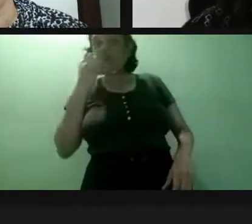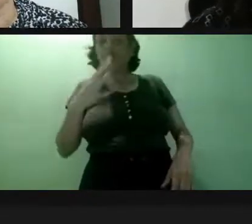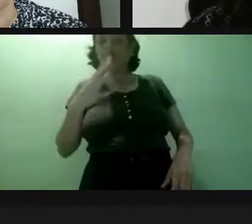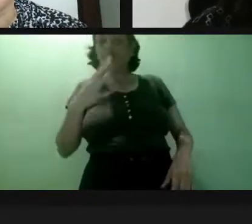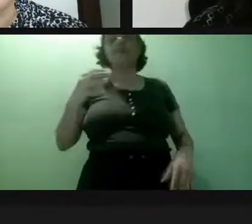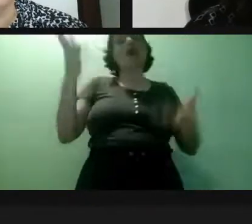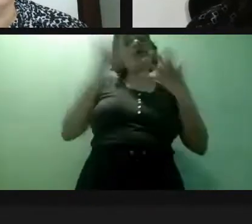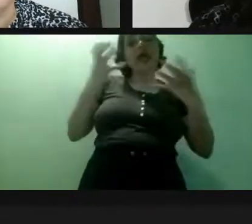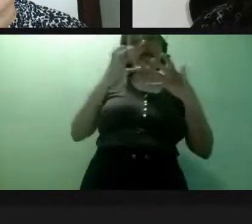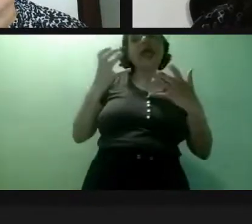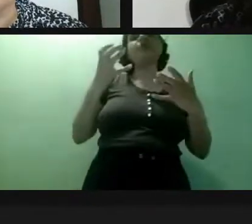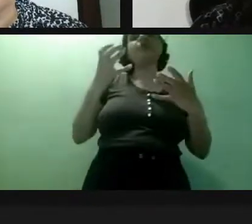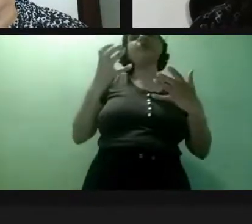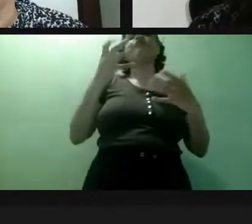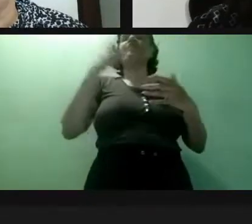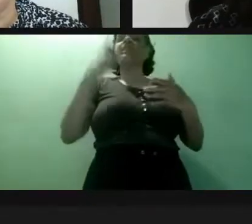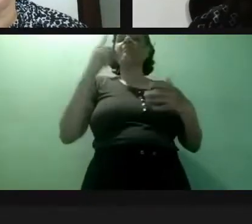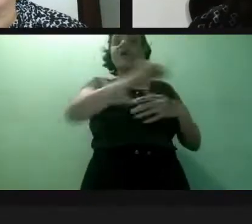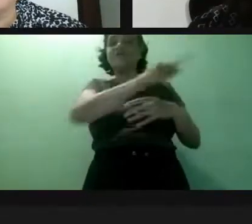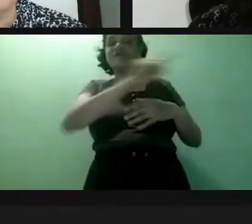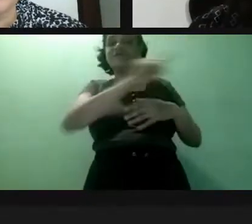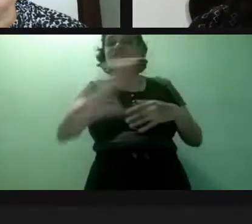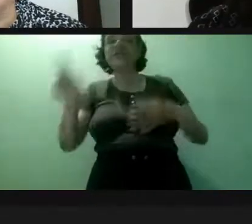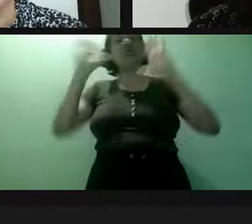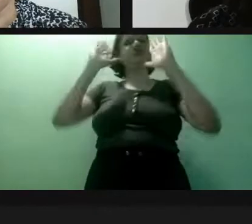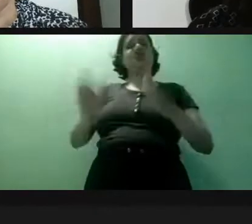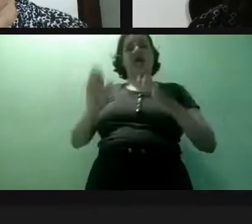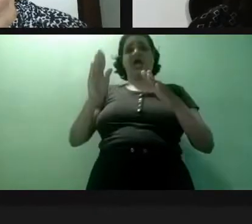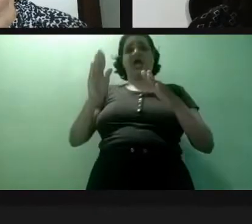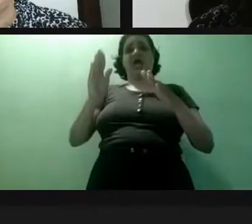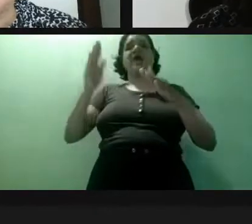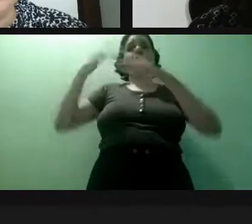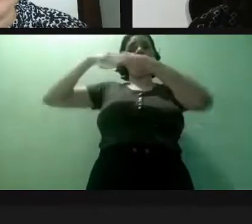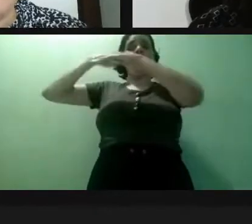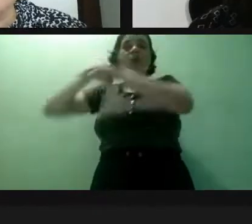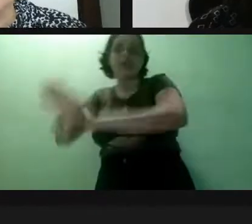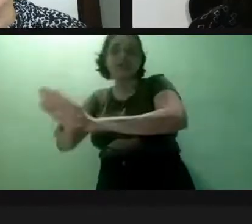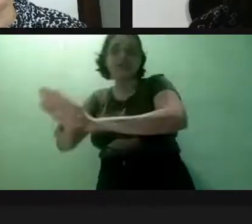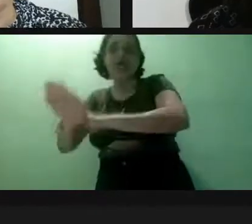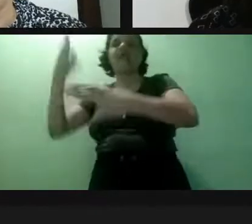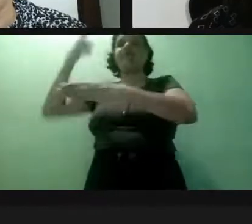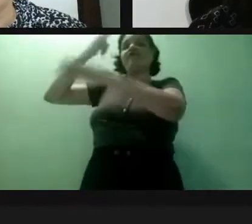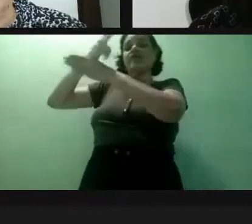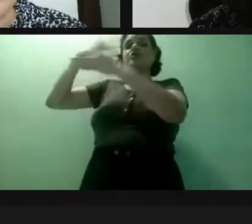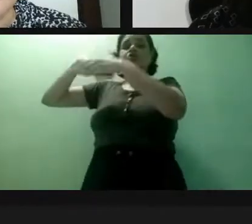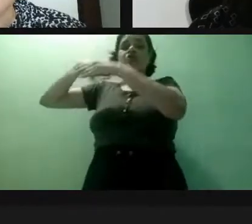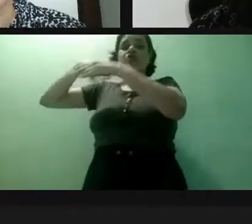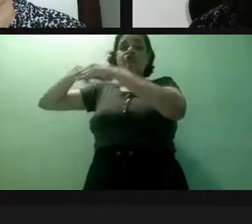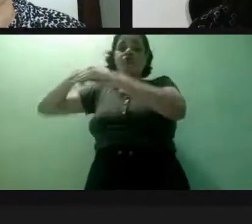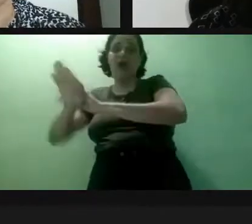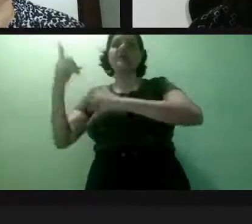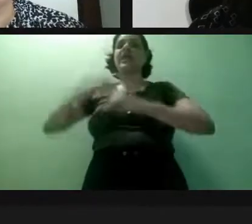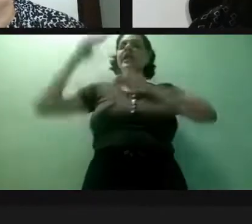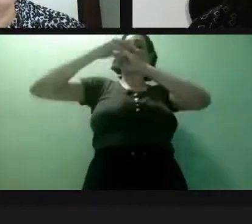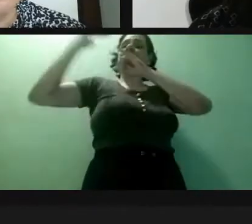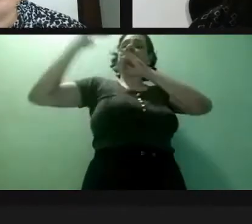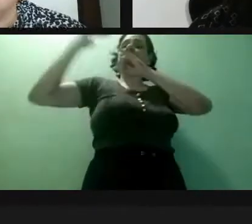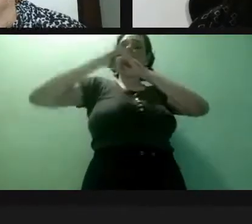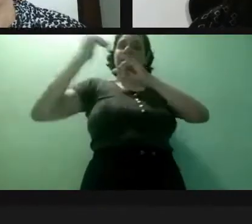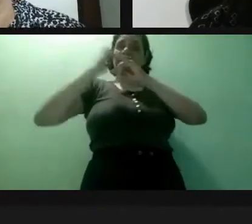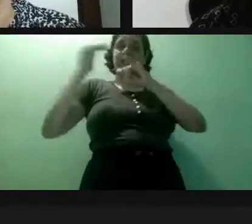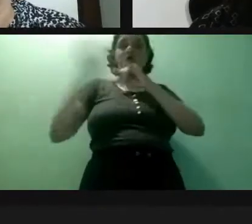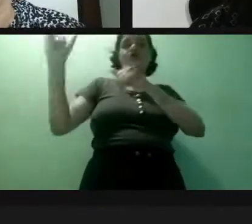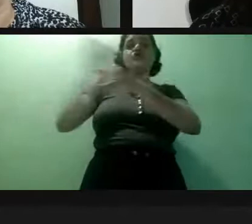a vocês, gente, que está gravado, né, esse momento, então está disponível no nosso canal do YouTube. Quem quiser passar para os